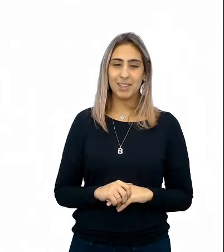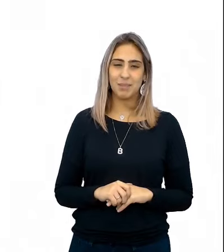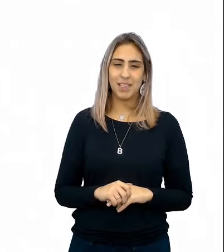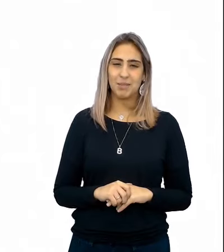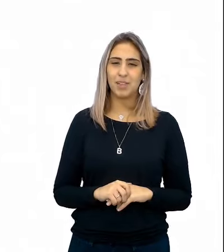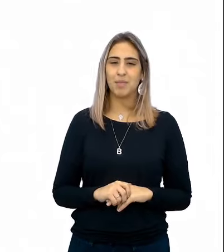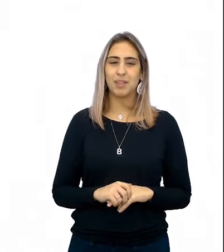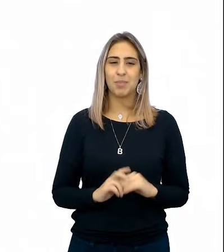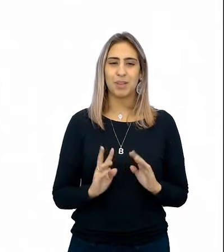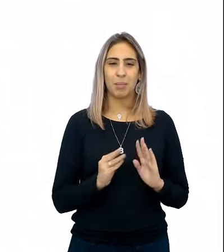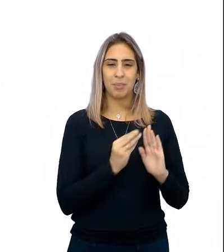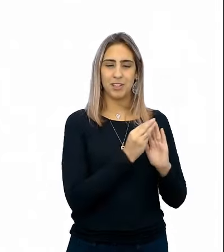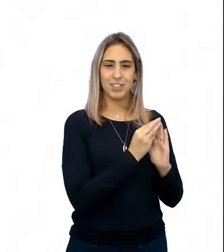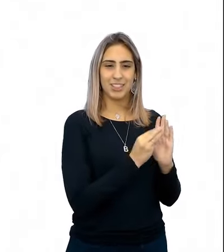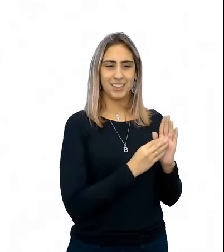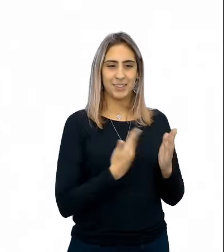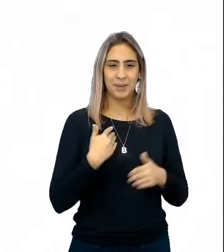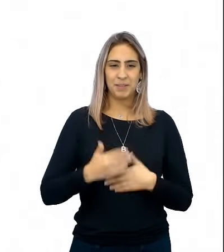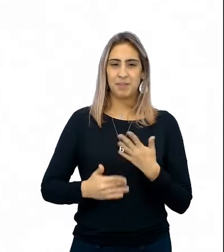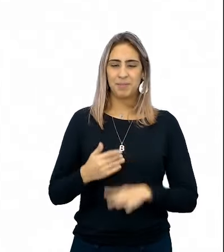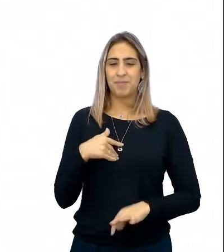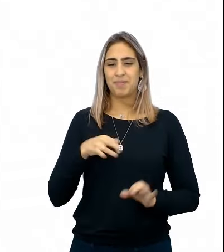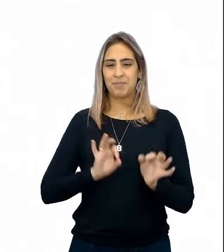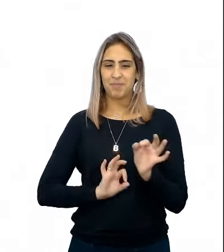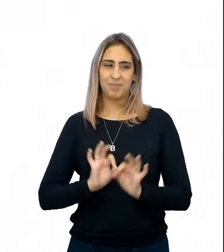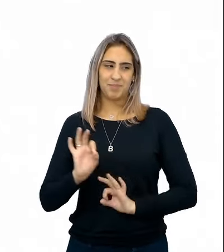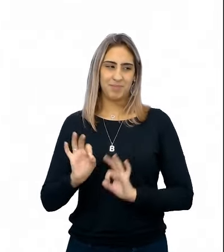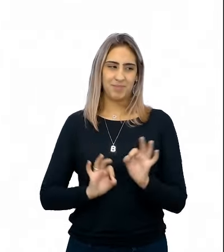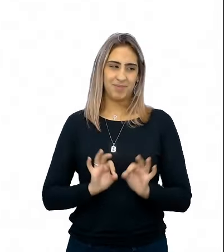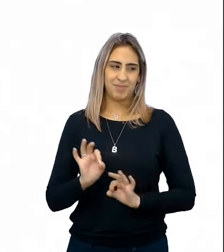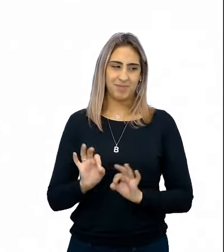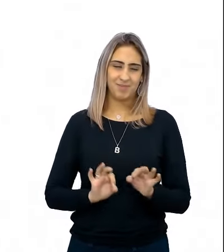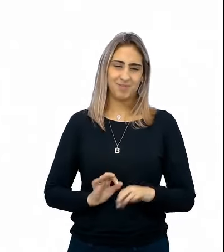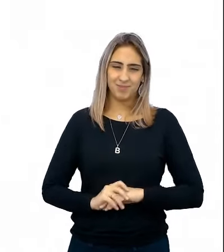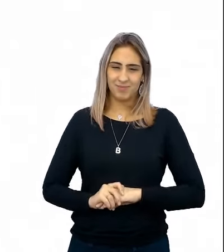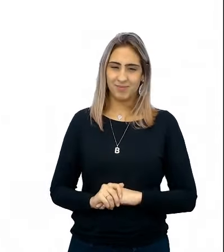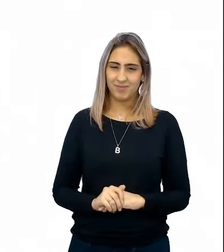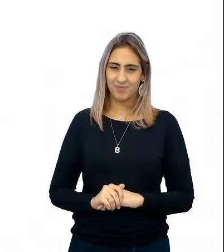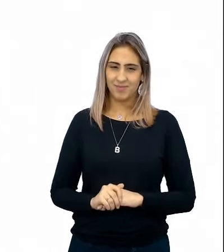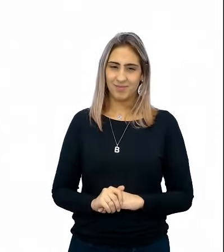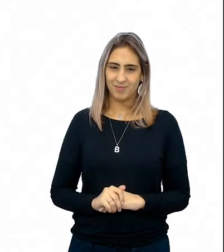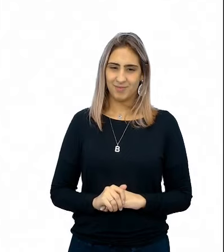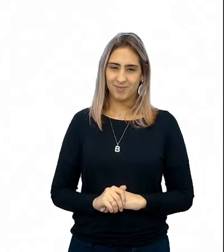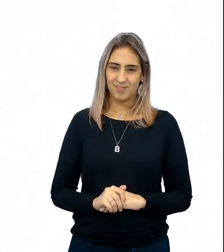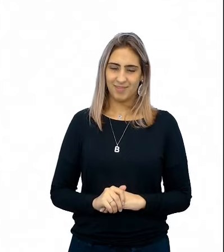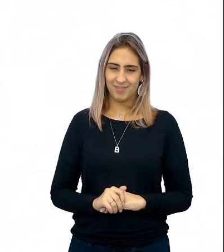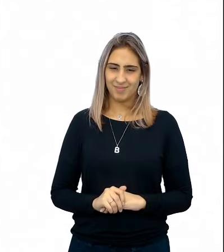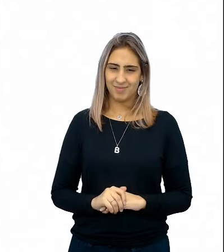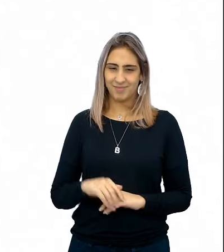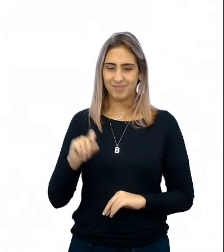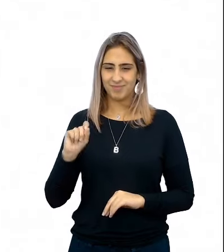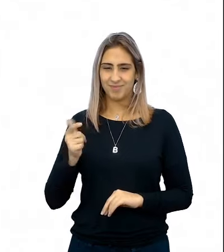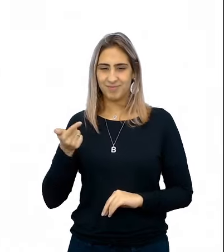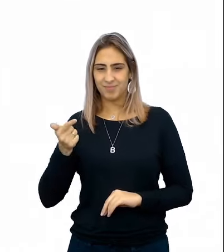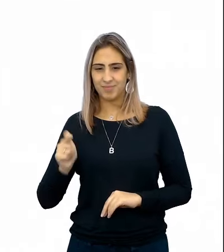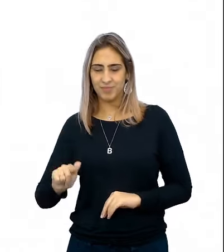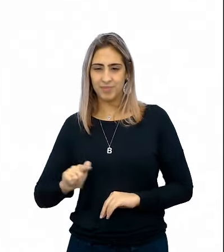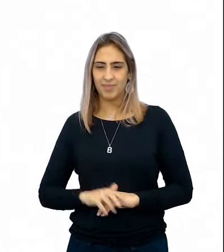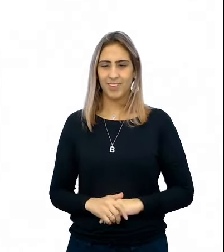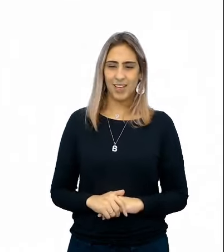a quantidade de produtos no estoque de uma padaria. Depois, o que mais eles